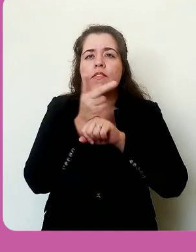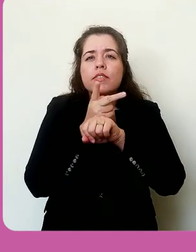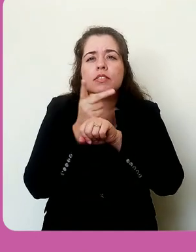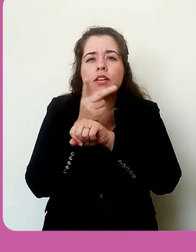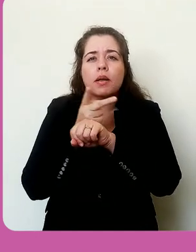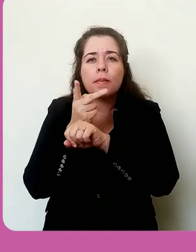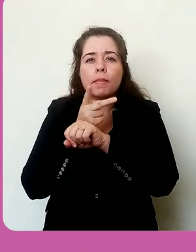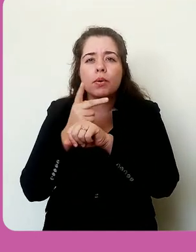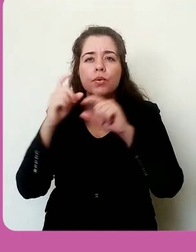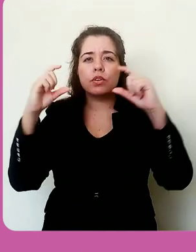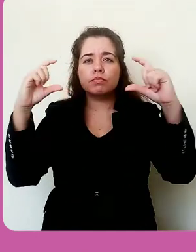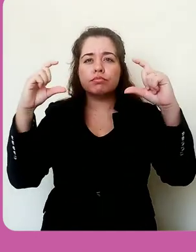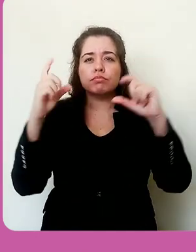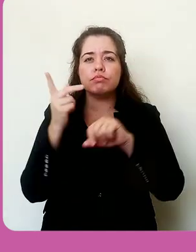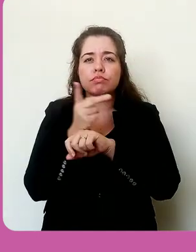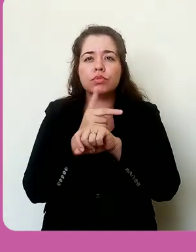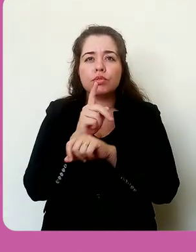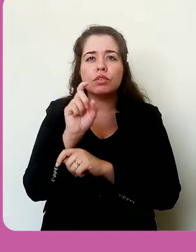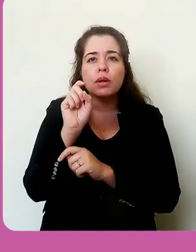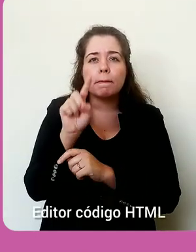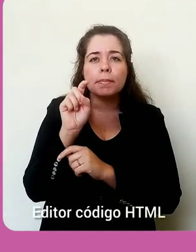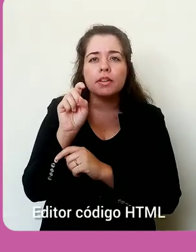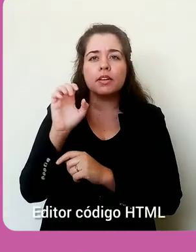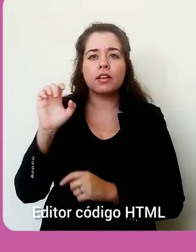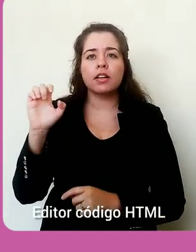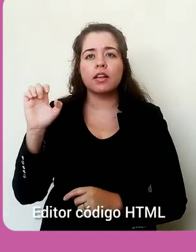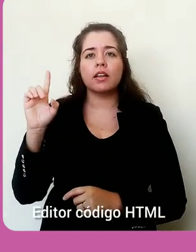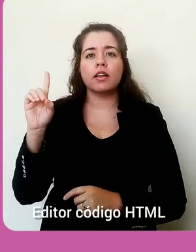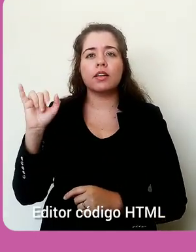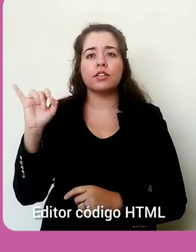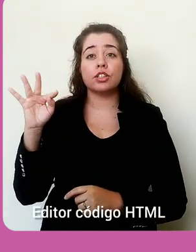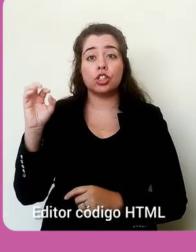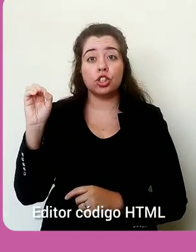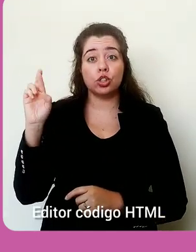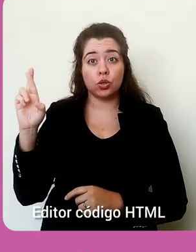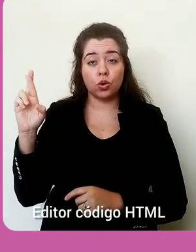botão, que é o editor de código HTML. HTML.